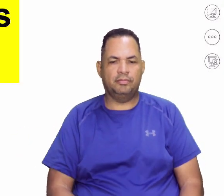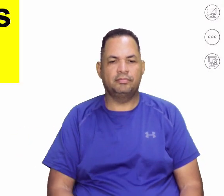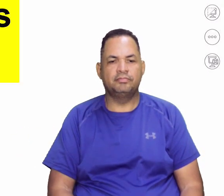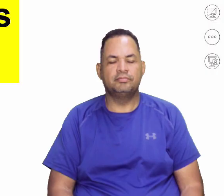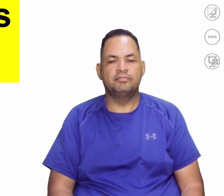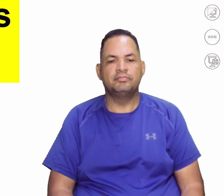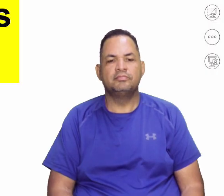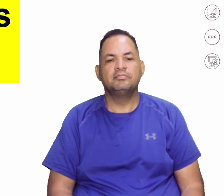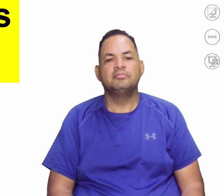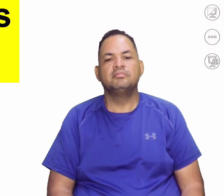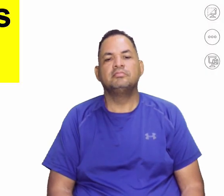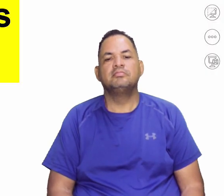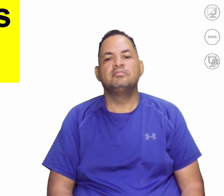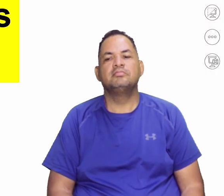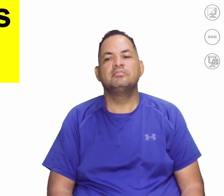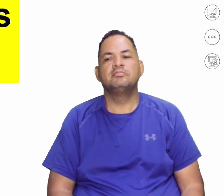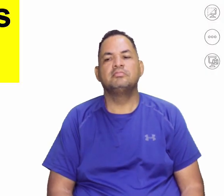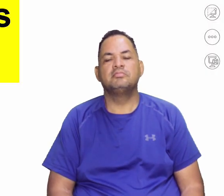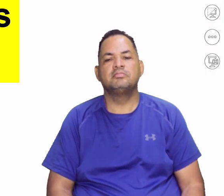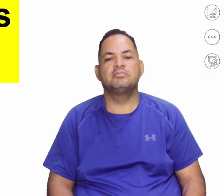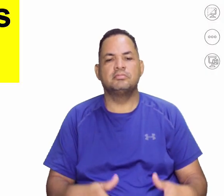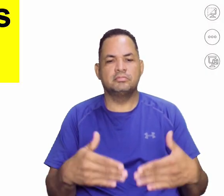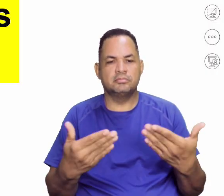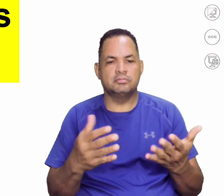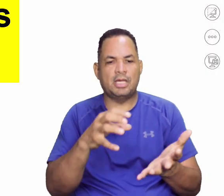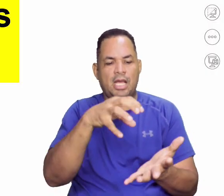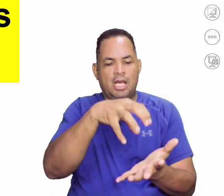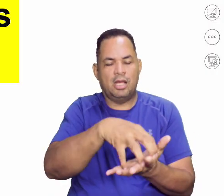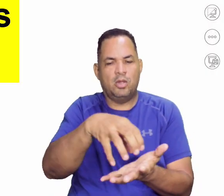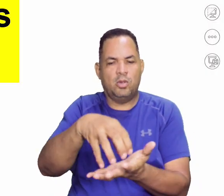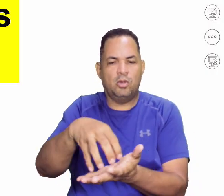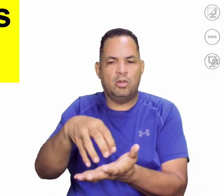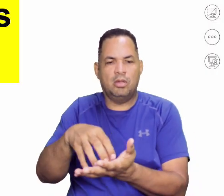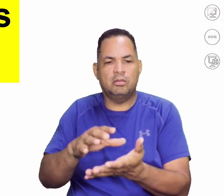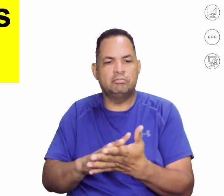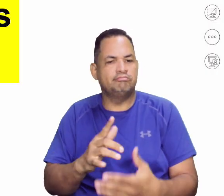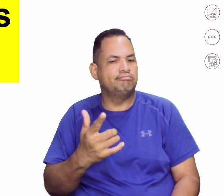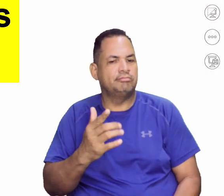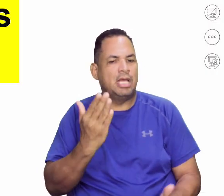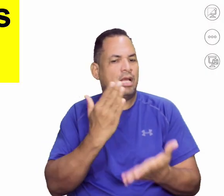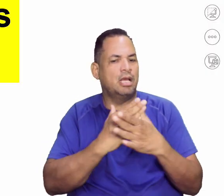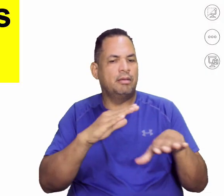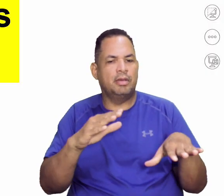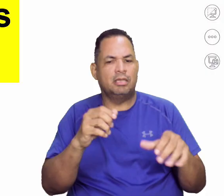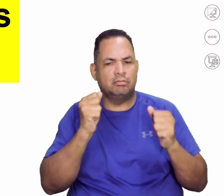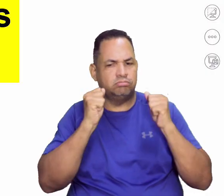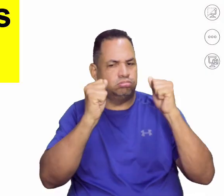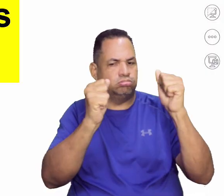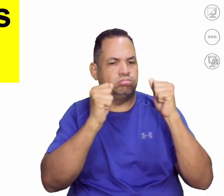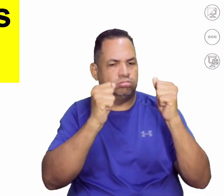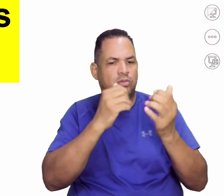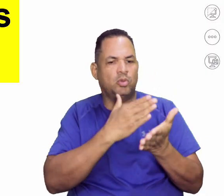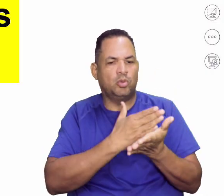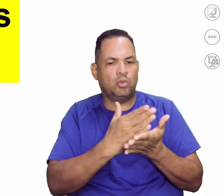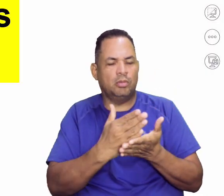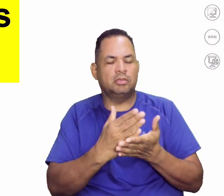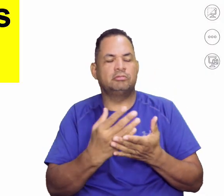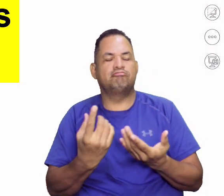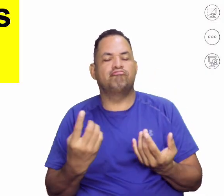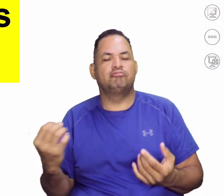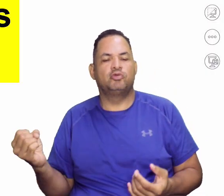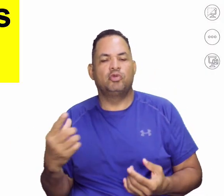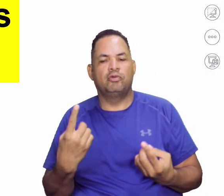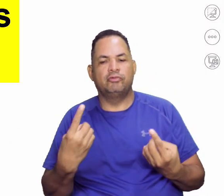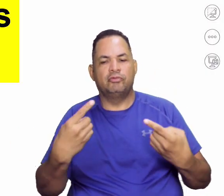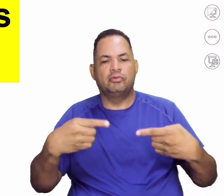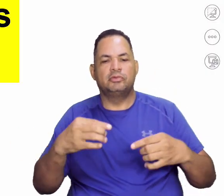recém-independentes. E aí, a descolonização não encerra a luta, ela inicia novos